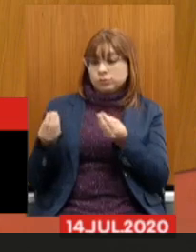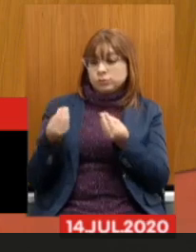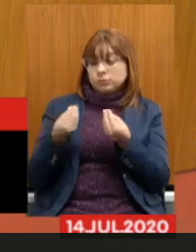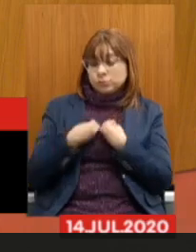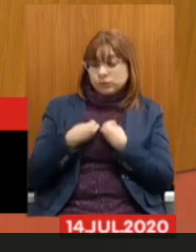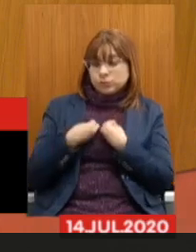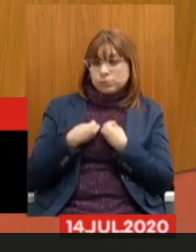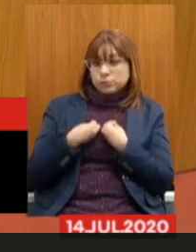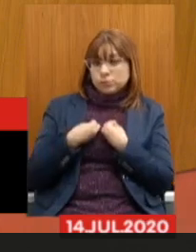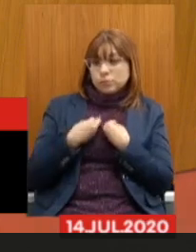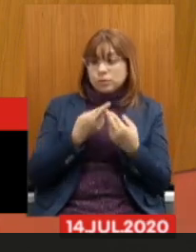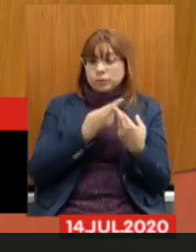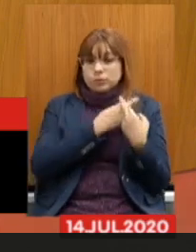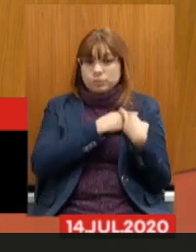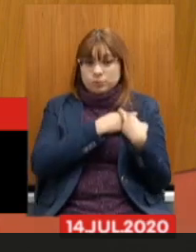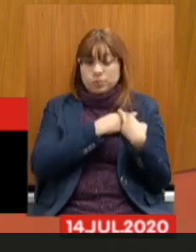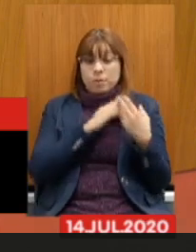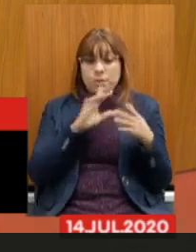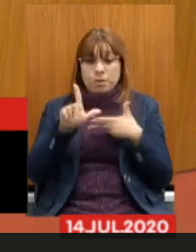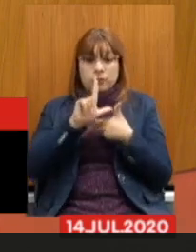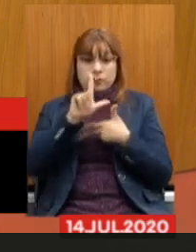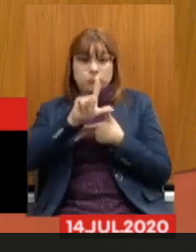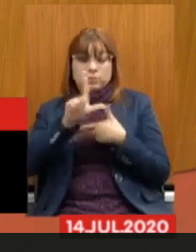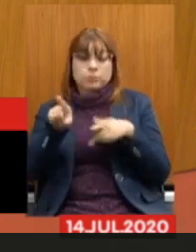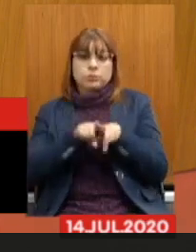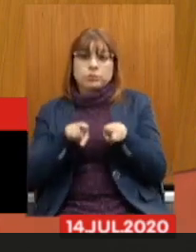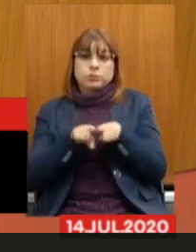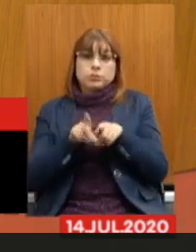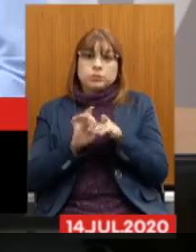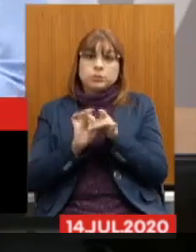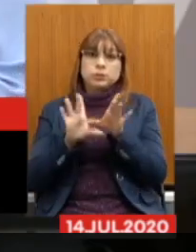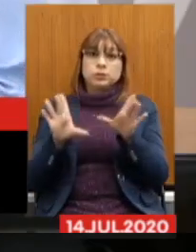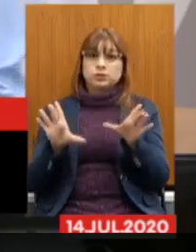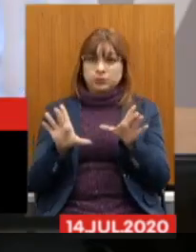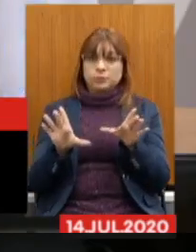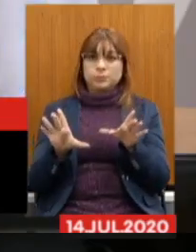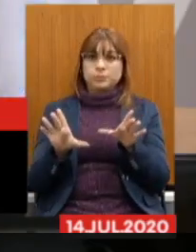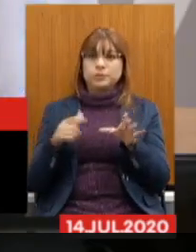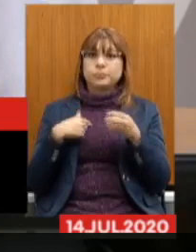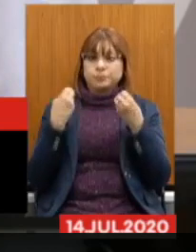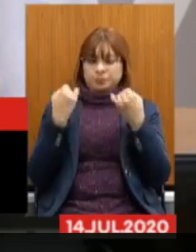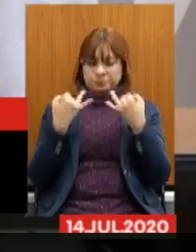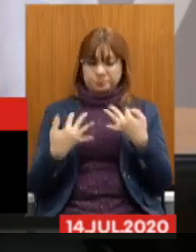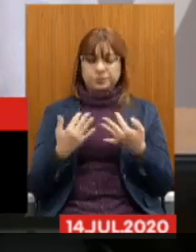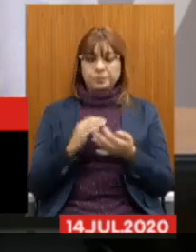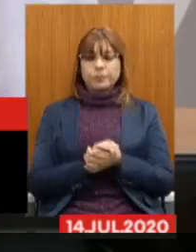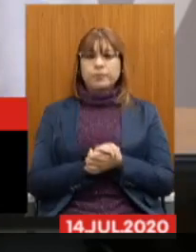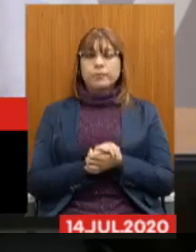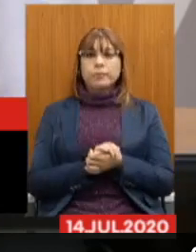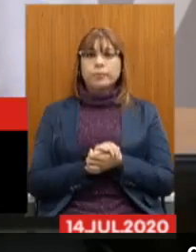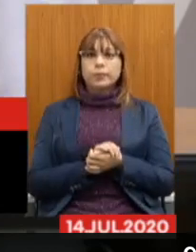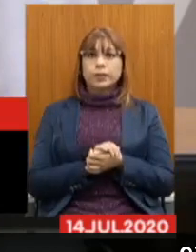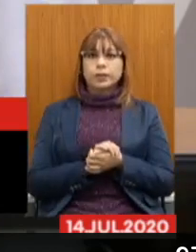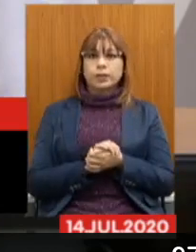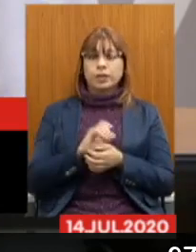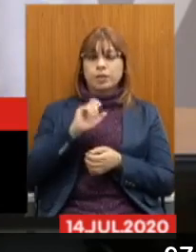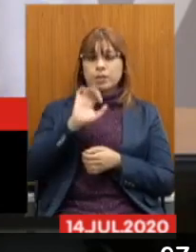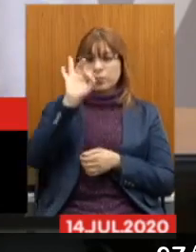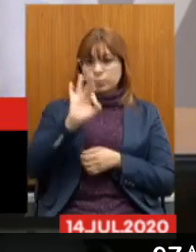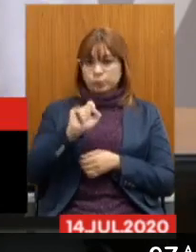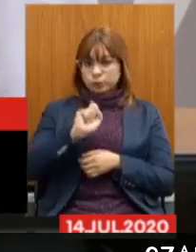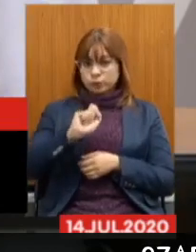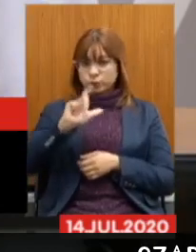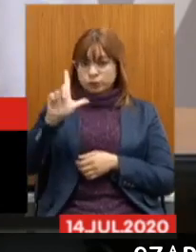que permite o esvaziamento do seu poder legiferante. Eu explico. O aumento da alíquota de